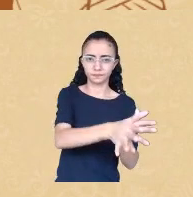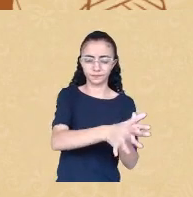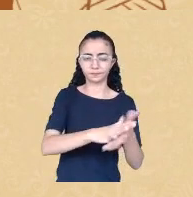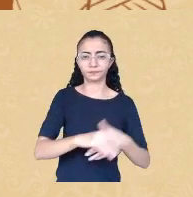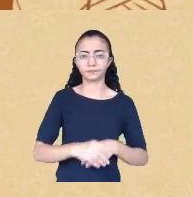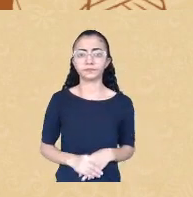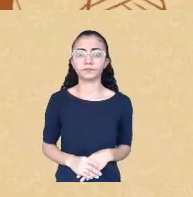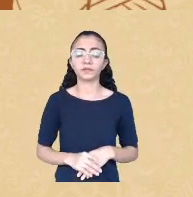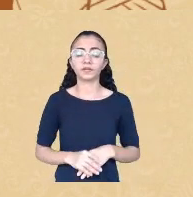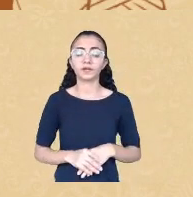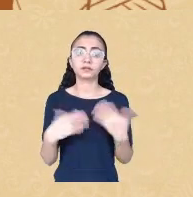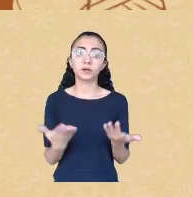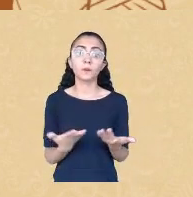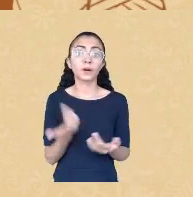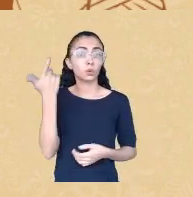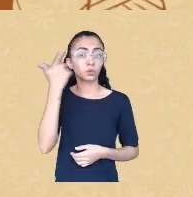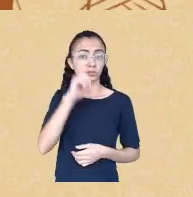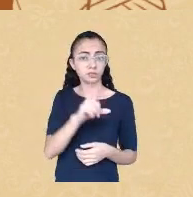ele se estabeleceu,